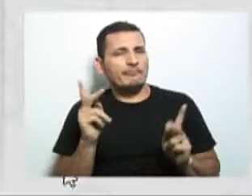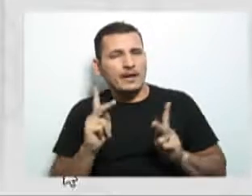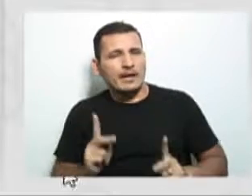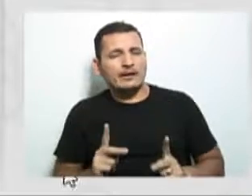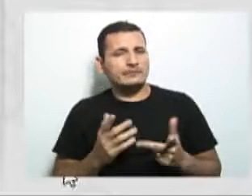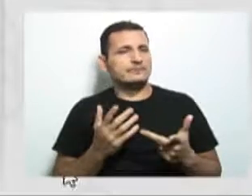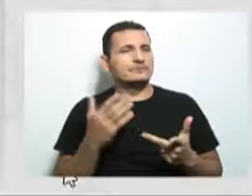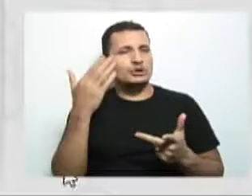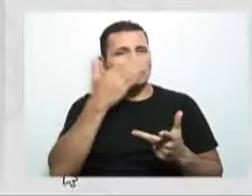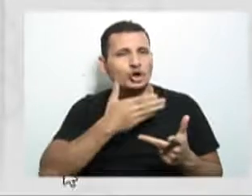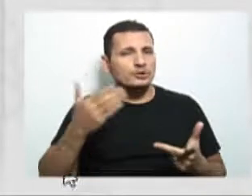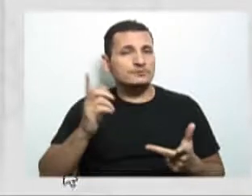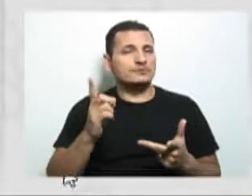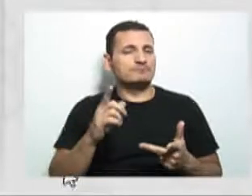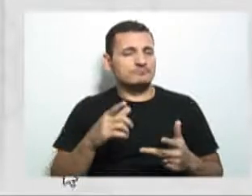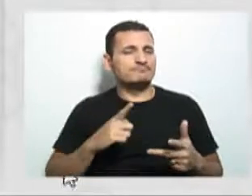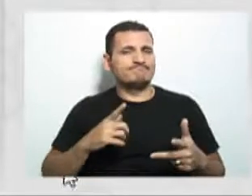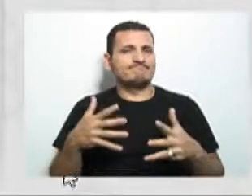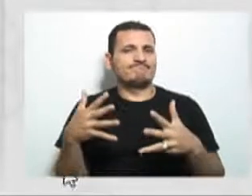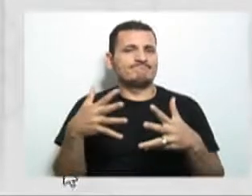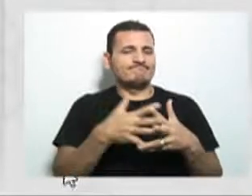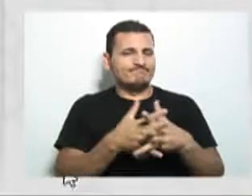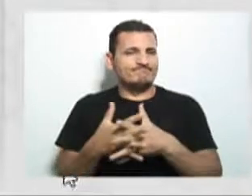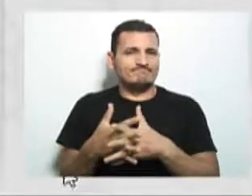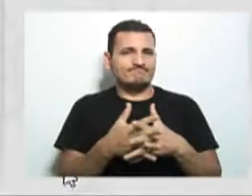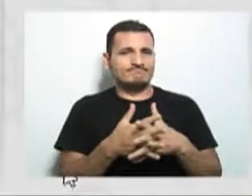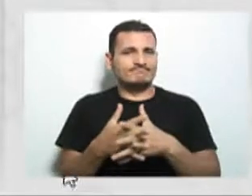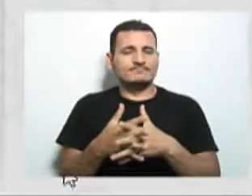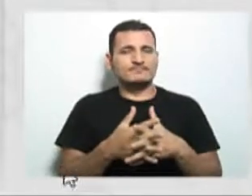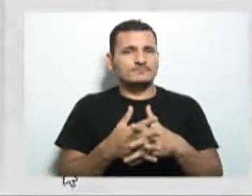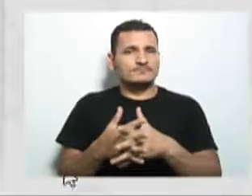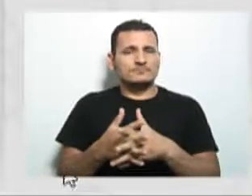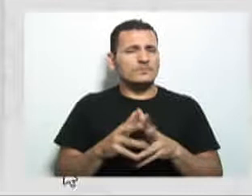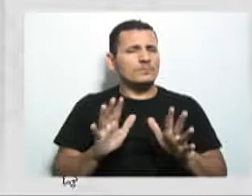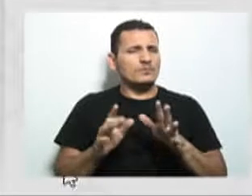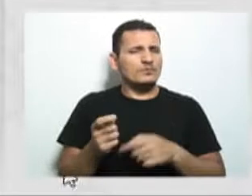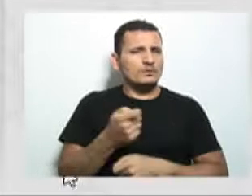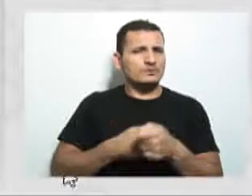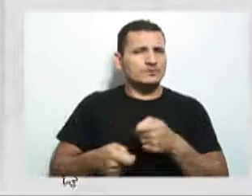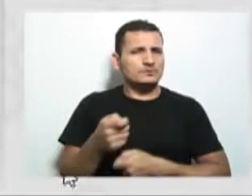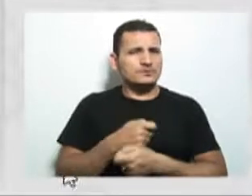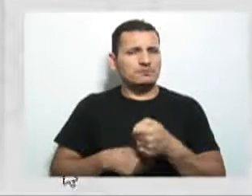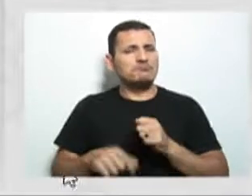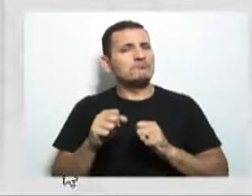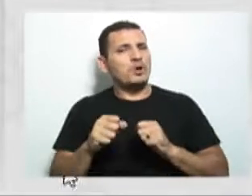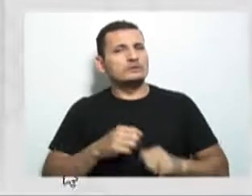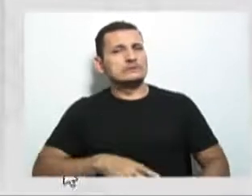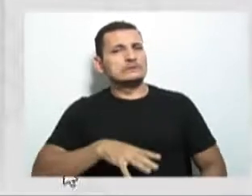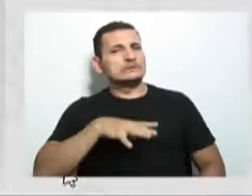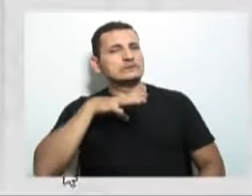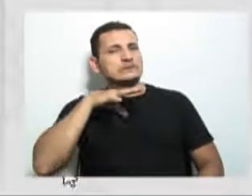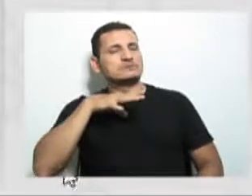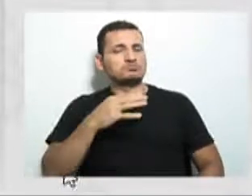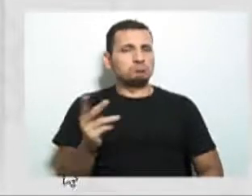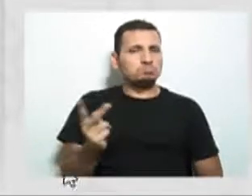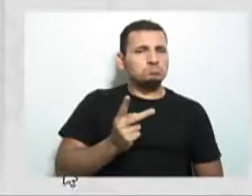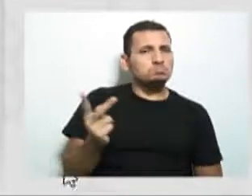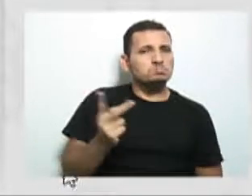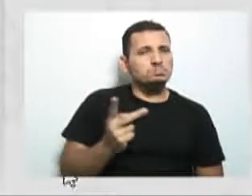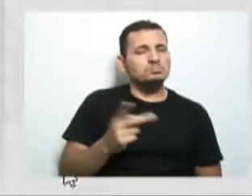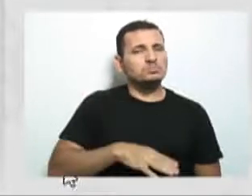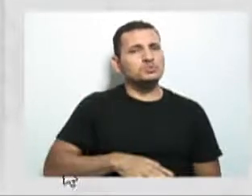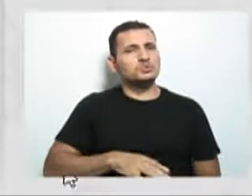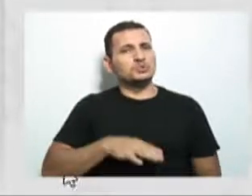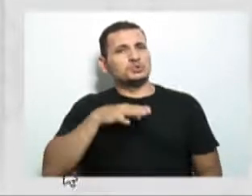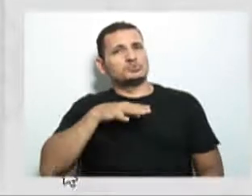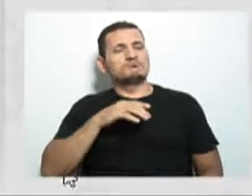é um momento de conflito. Durante uma negociação, os ânimos podem se exaltar. Não é verdade? Com certeza. Não